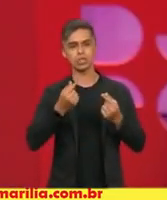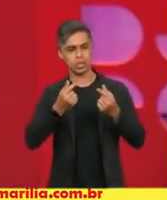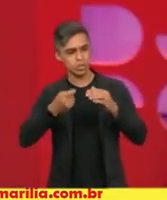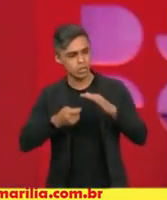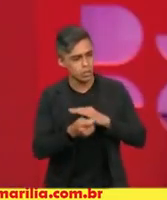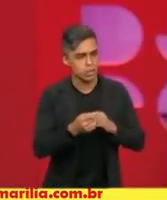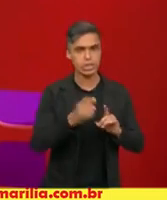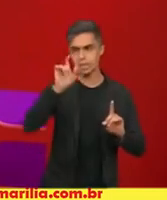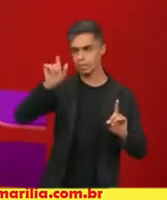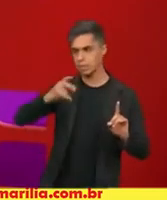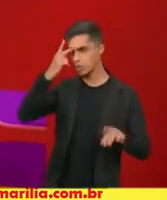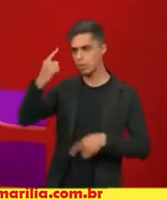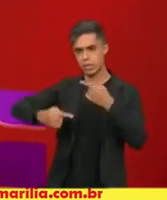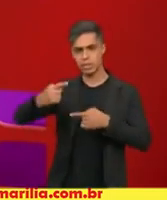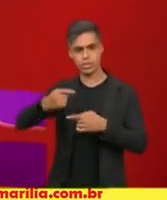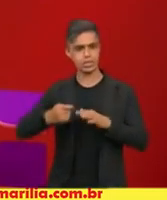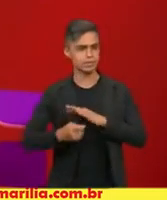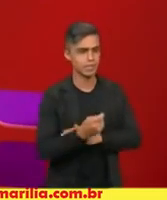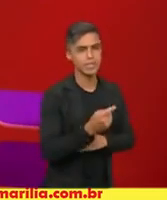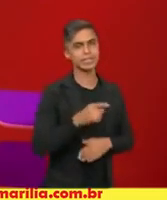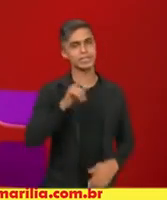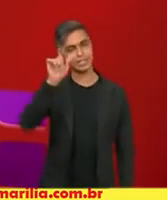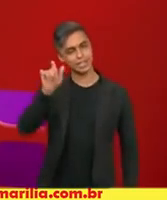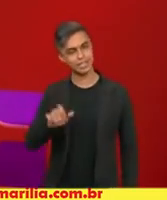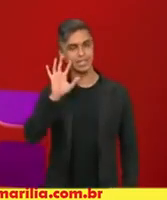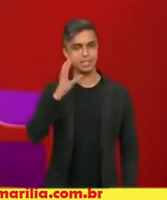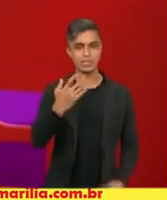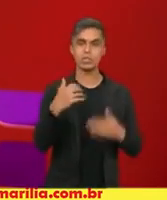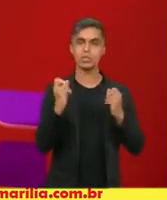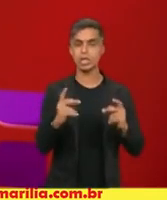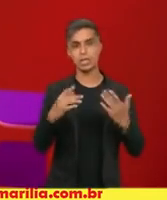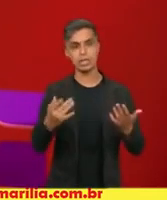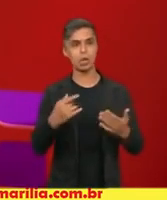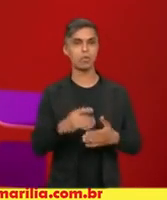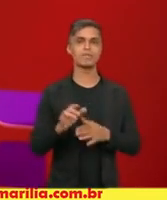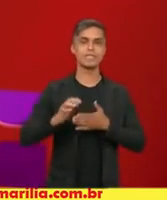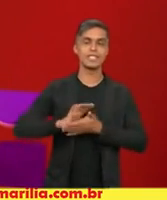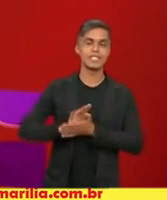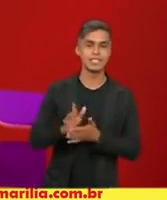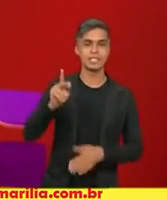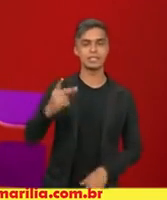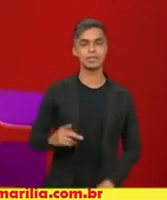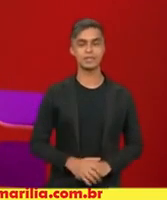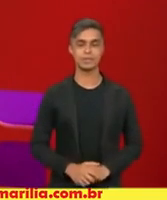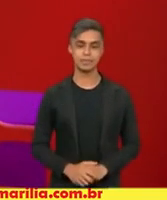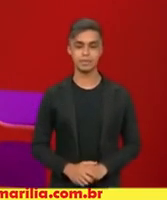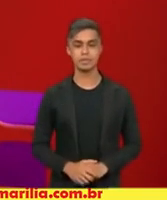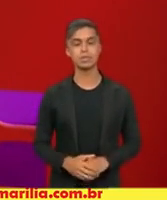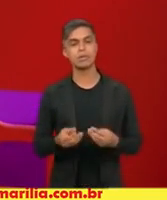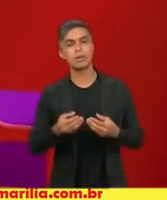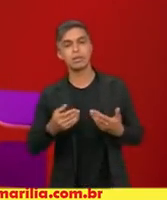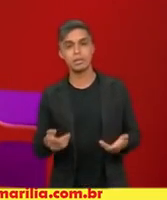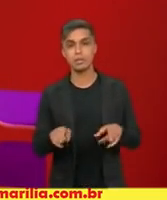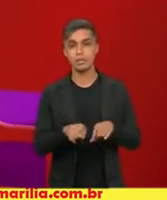lugar. Né? Então, um desgaste político muito grande, e isso, inclusive, num contexto internacional de esgarçamento da escravidão.